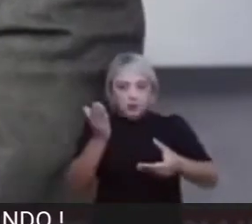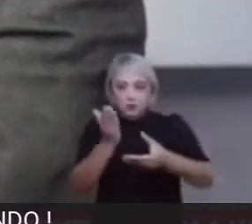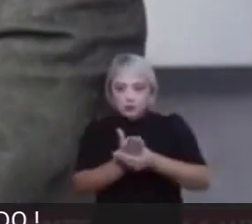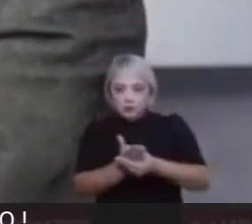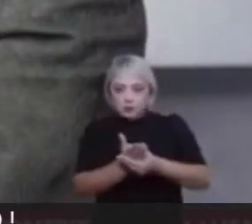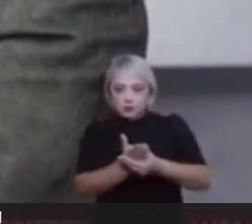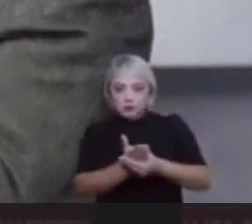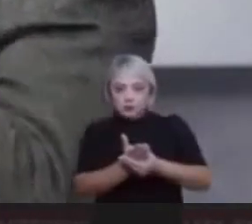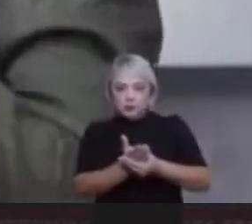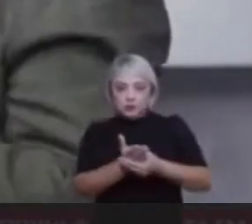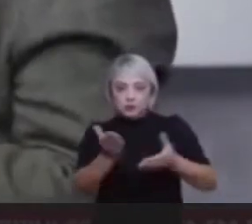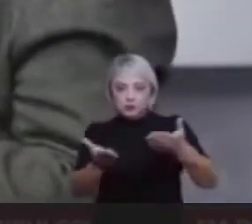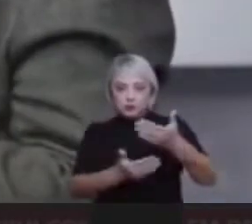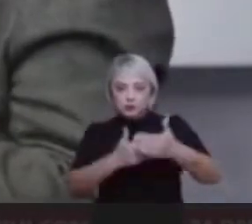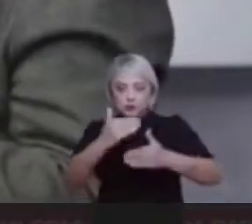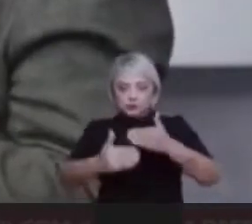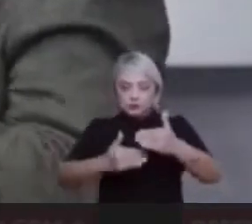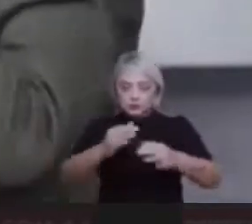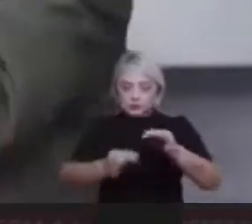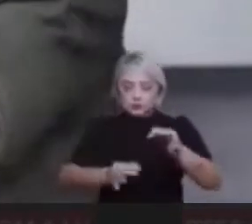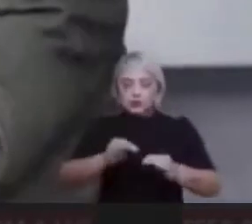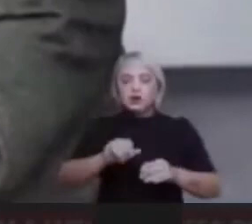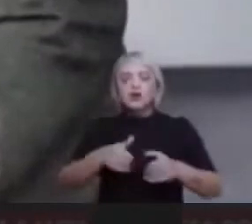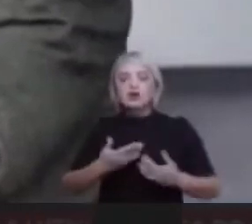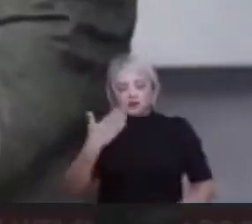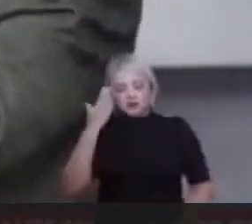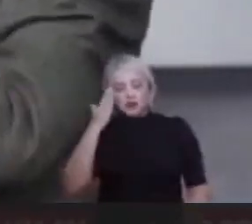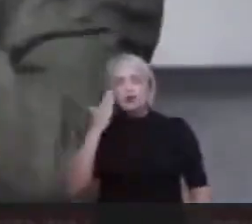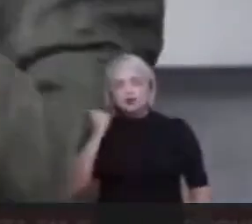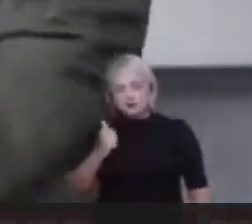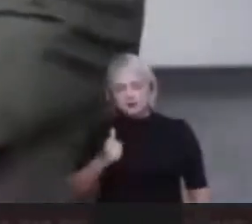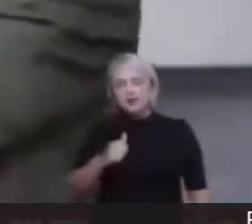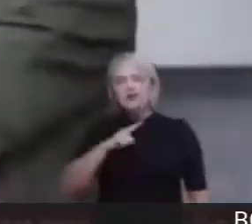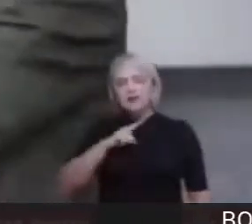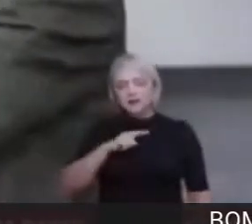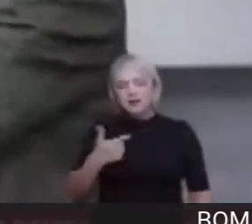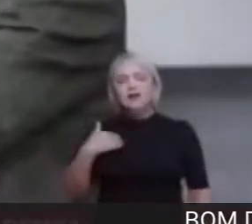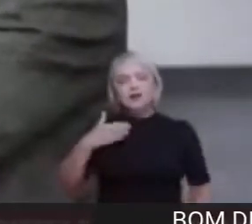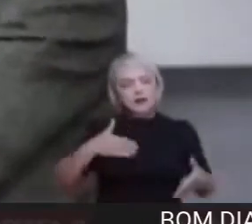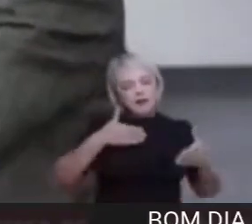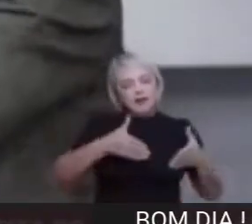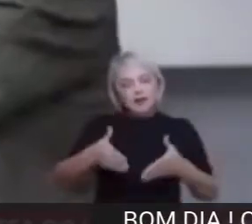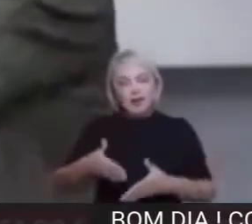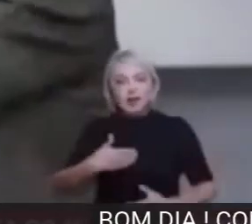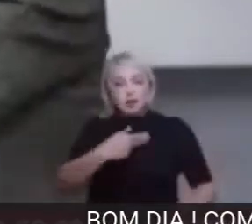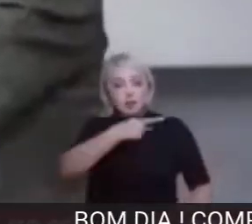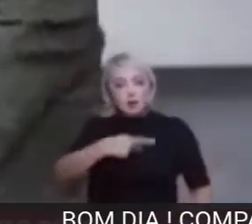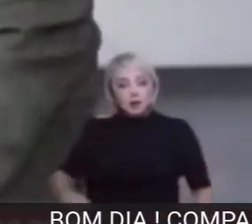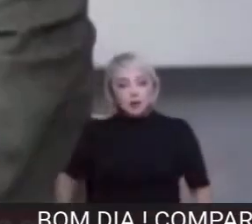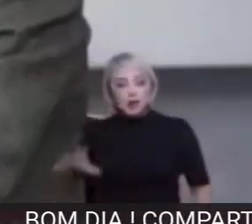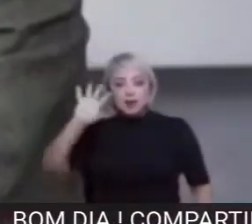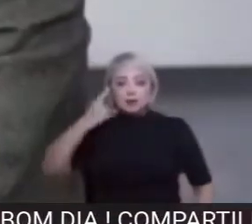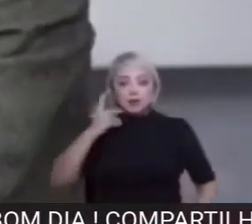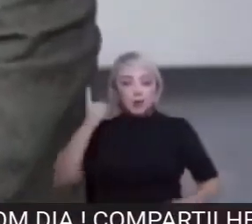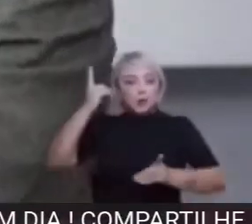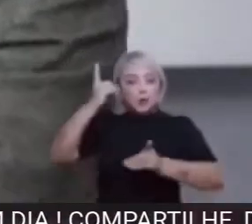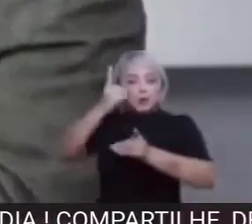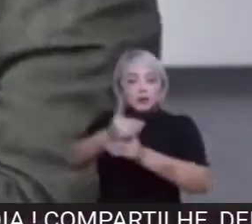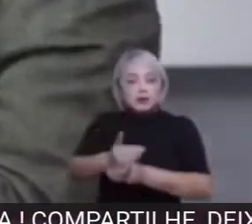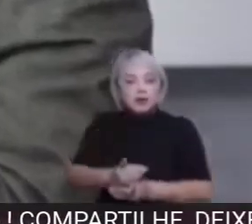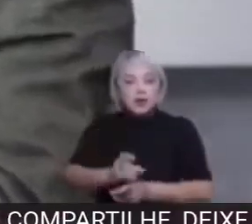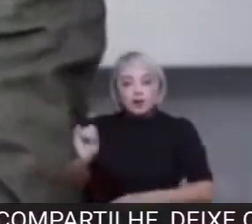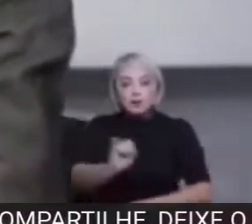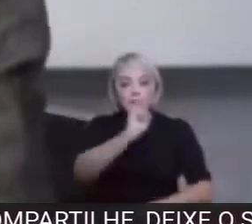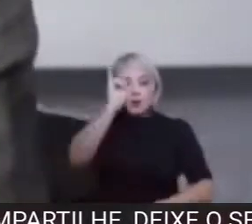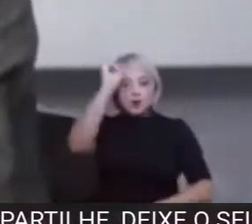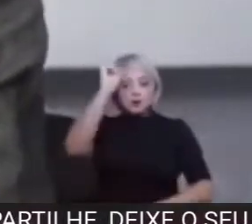reconhecimento dos direitos do senhor, e nós sabíamos, contra a participação do senhor numa eleição que decidiria o destino, teve essa importância toda no destino do